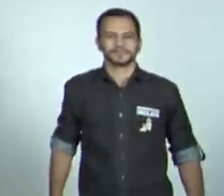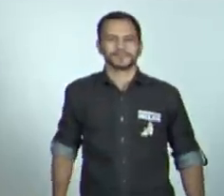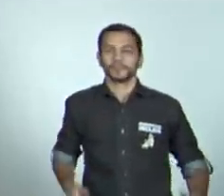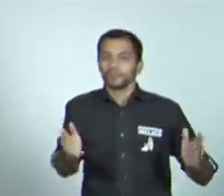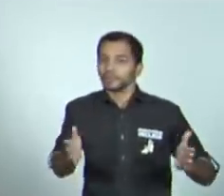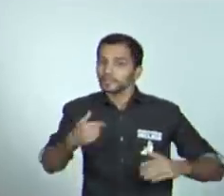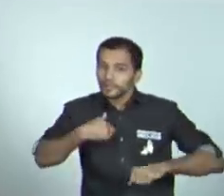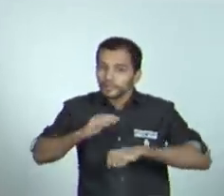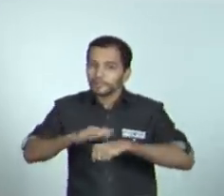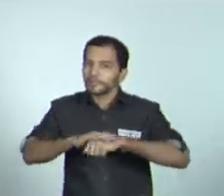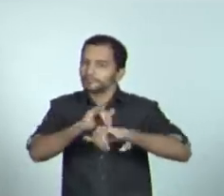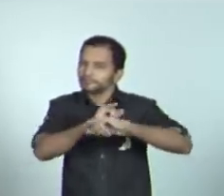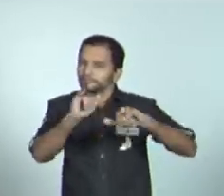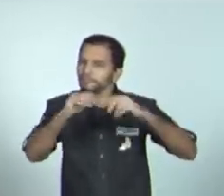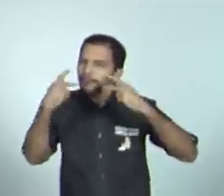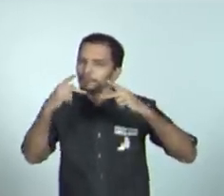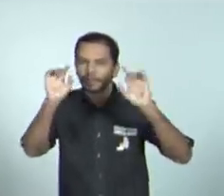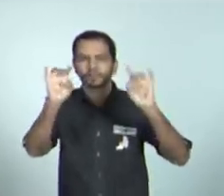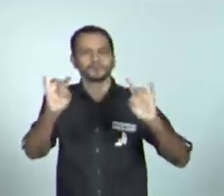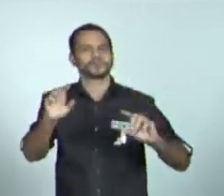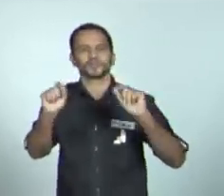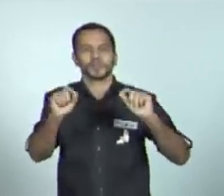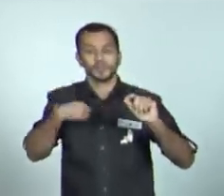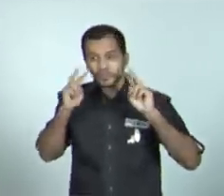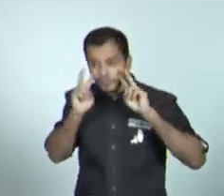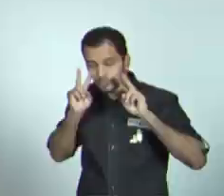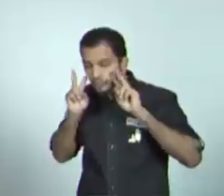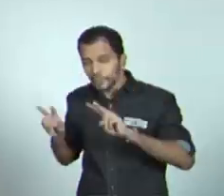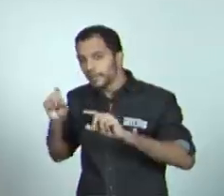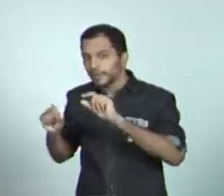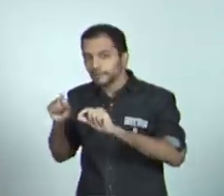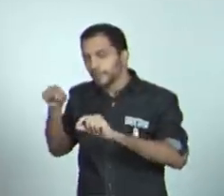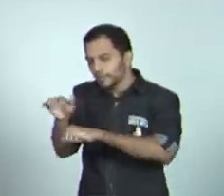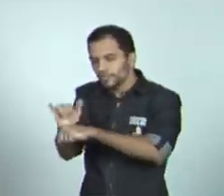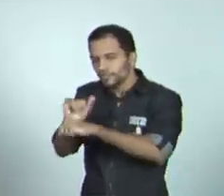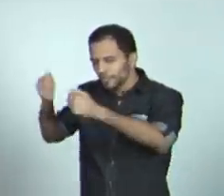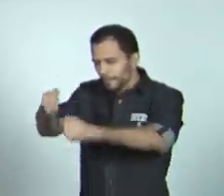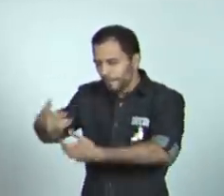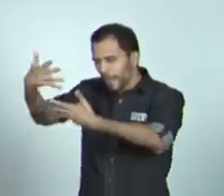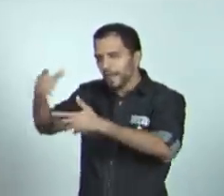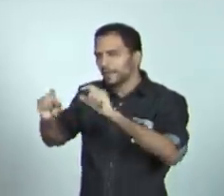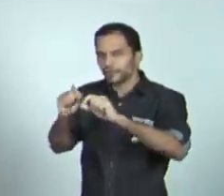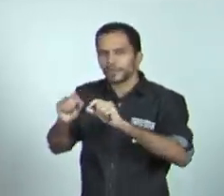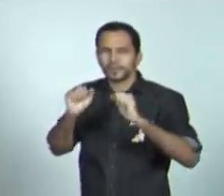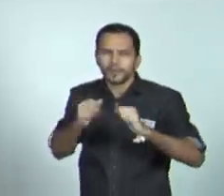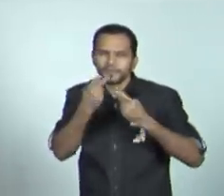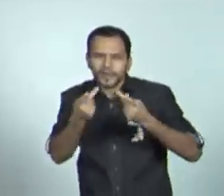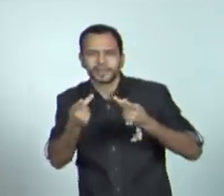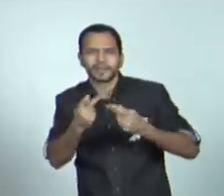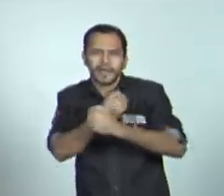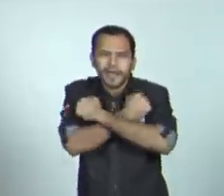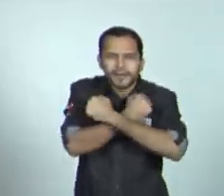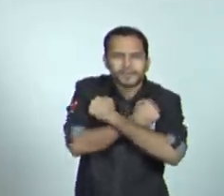ah e hoje eu tenho uma palavra muito especial xô vê se tem mais alguém aqui deixa eu ver se tem mais alguém falando aqui pode alguém falar assim um